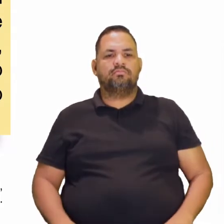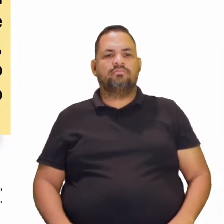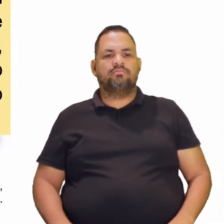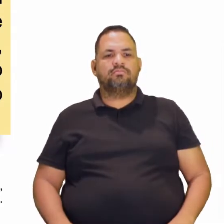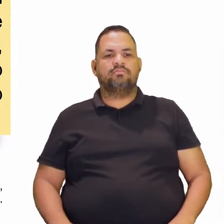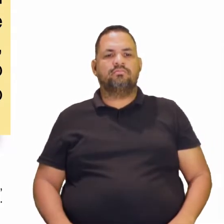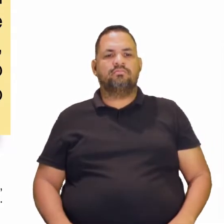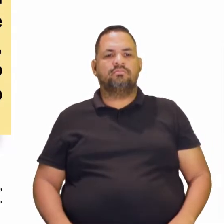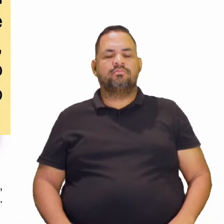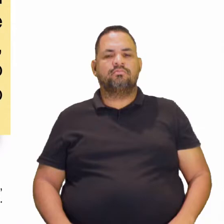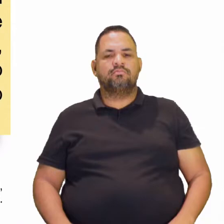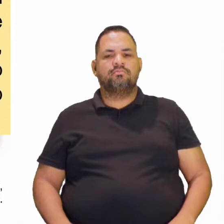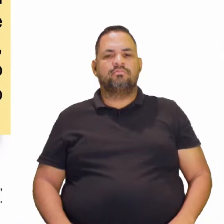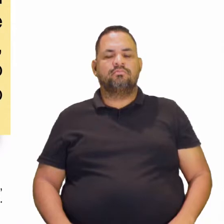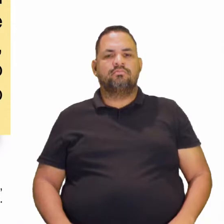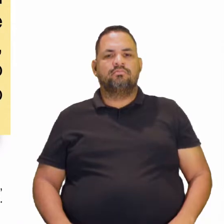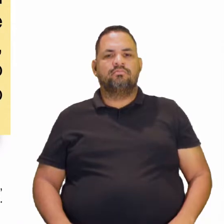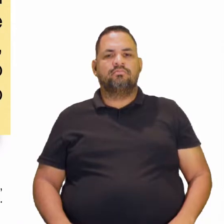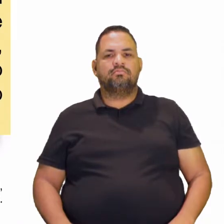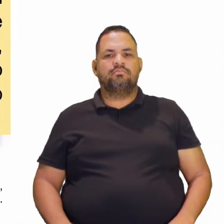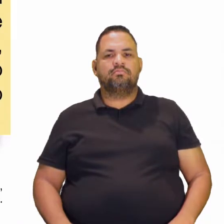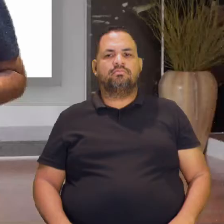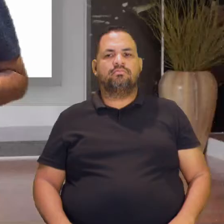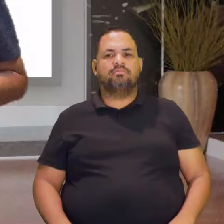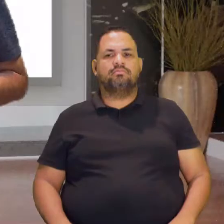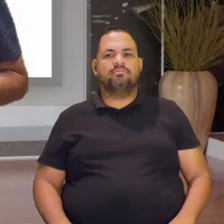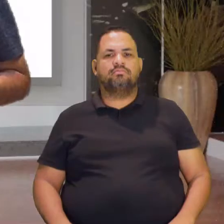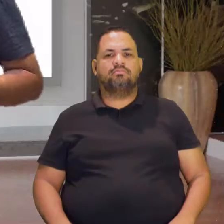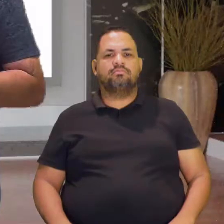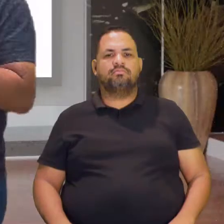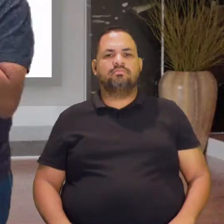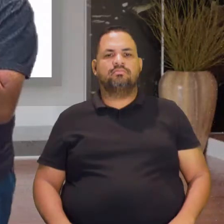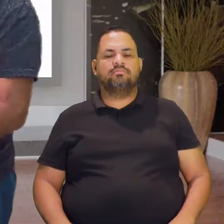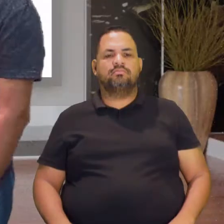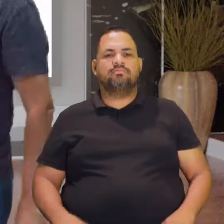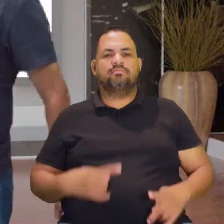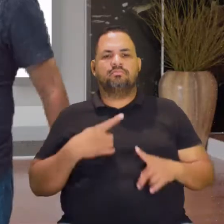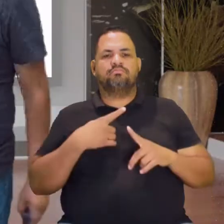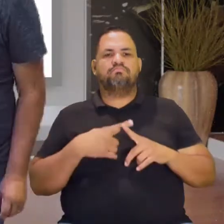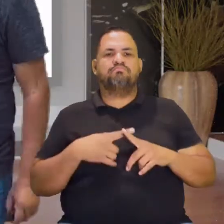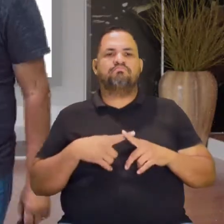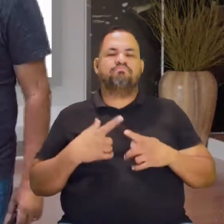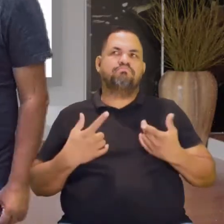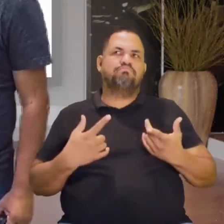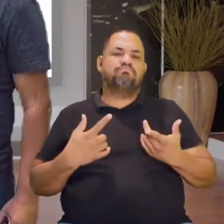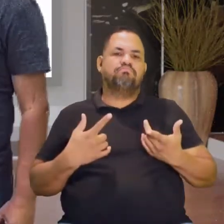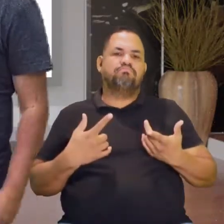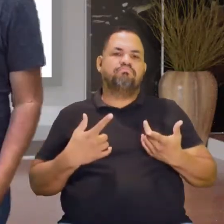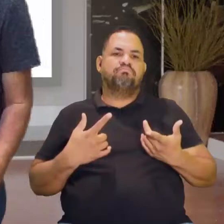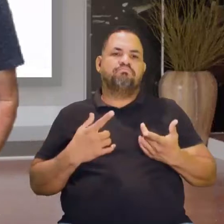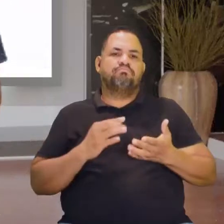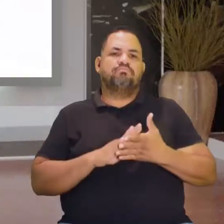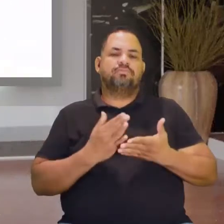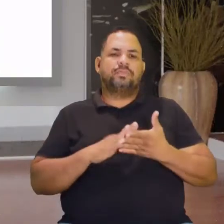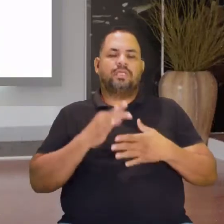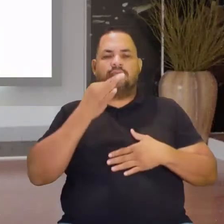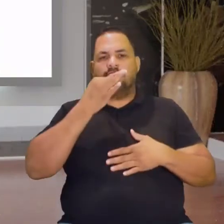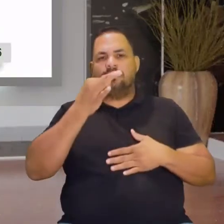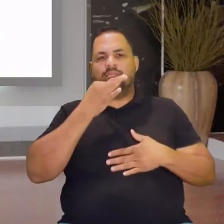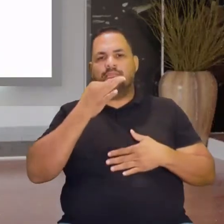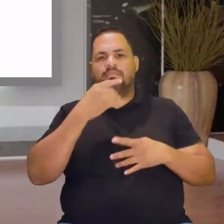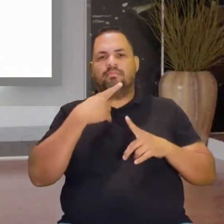grande controvérsia. Era um homem talvez pobre. foi até vítima de crítica,